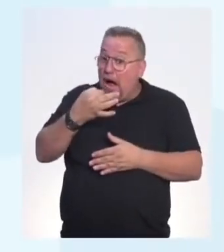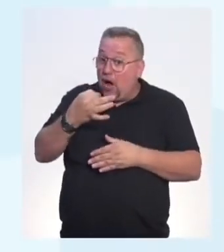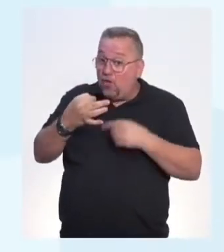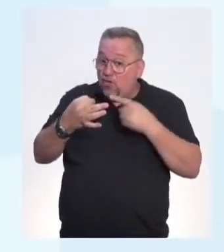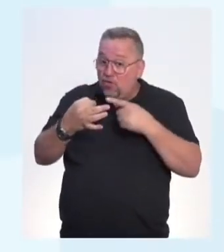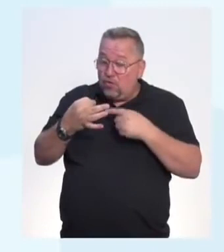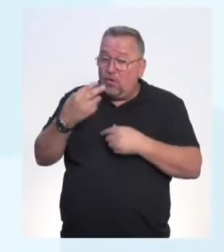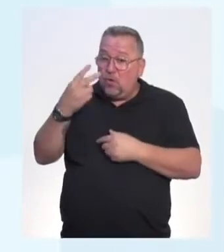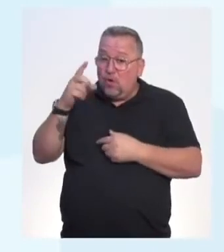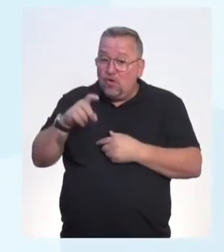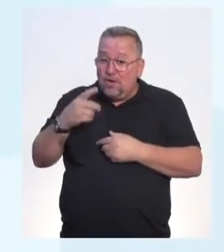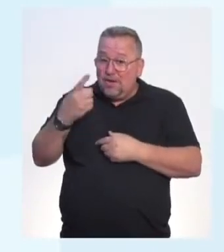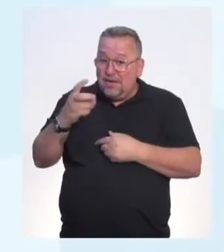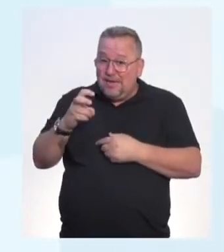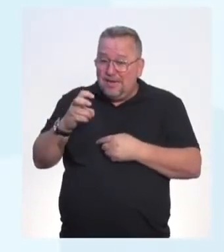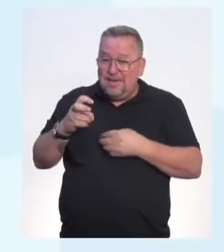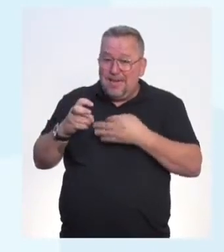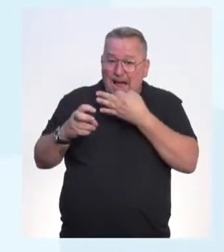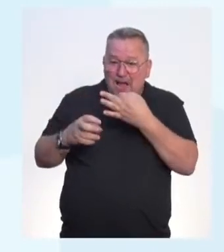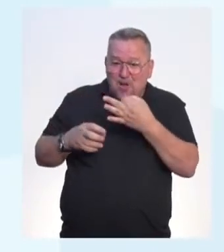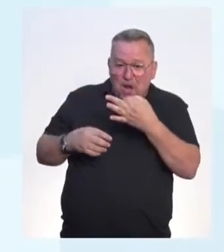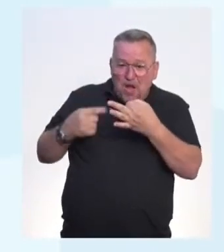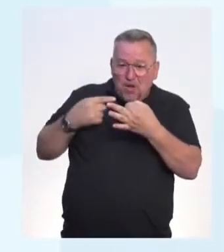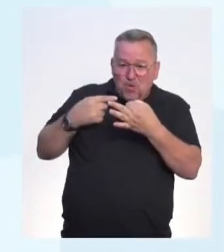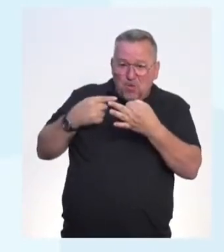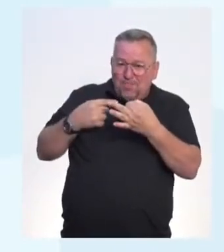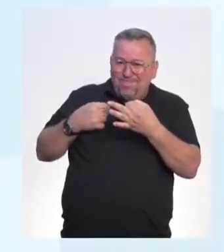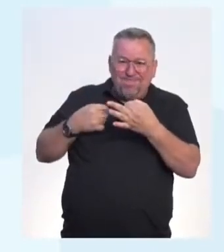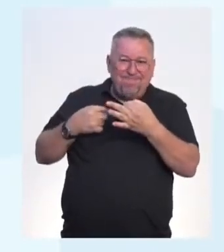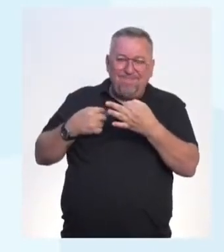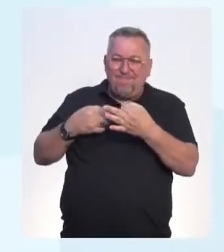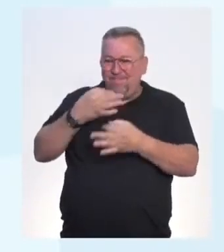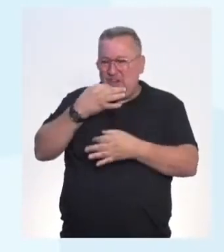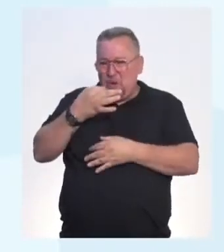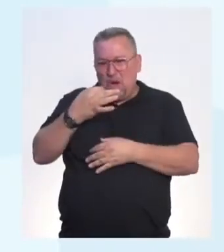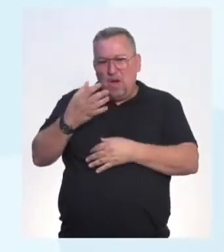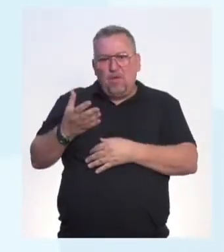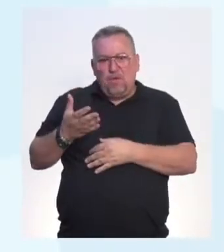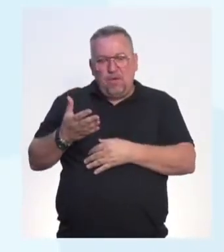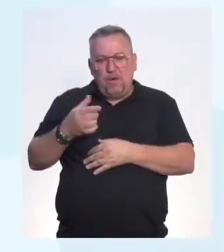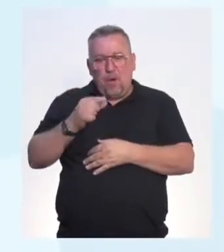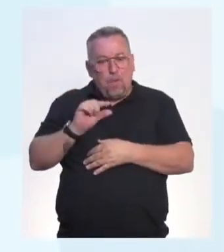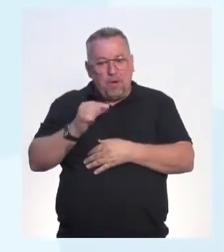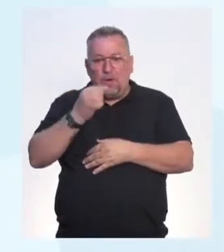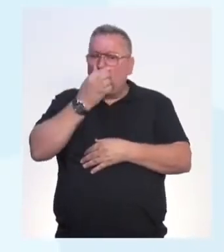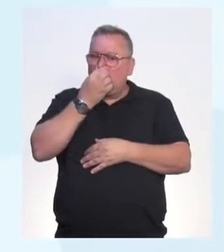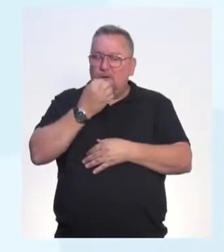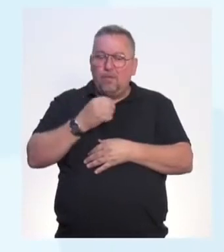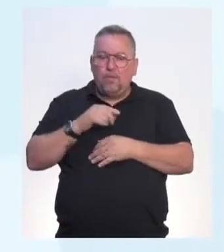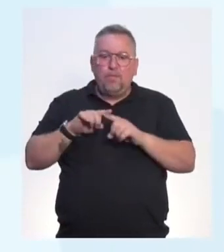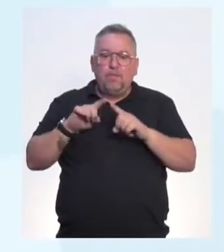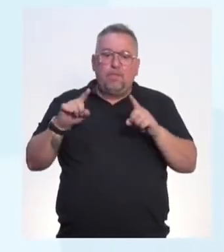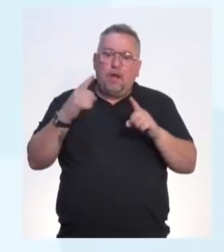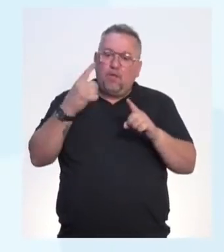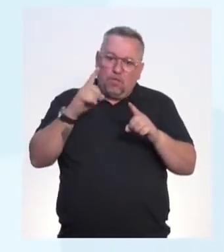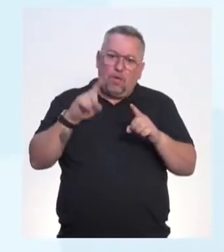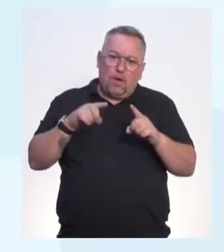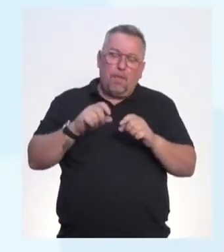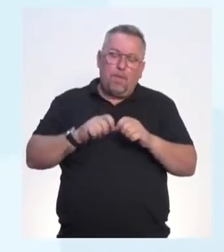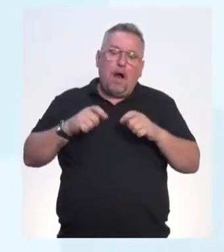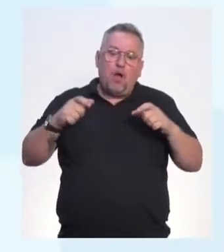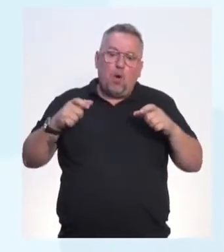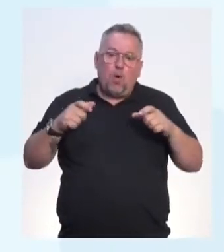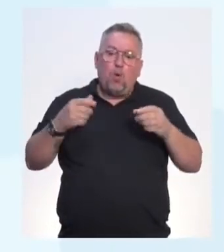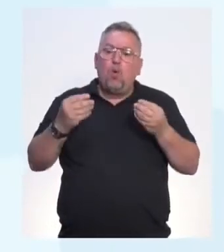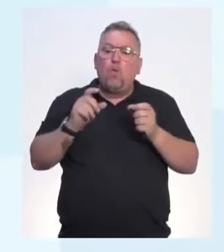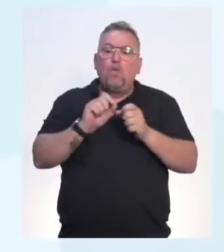que é o 2x mais 15. Ah, não, eu acho que é o 6x menos 18. Apesar que eu acho que o 6x menos 18 é o menor aí, né? Mas um deles é o maior. Como